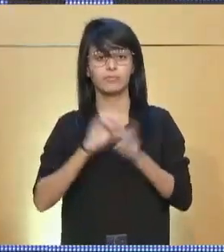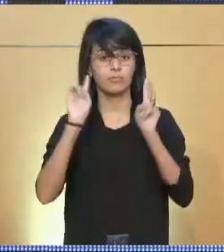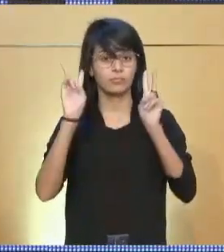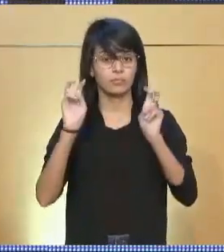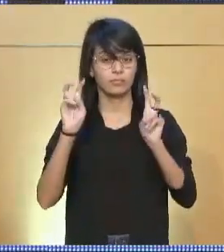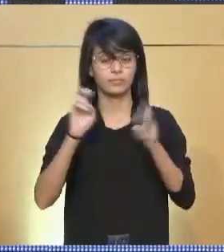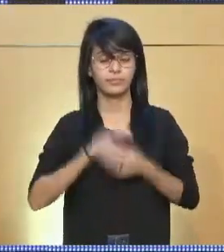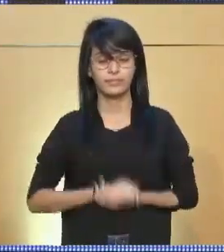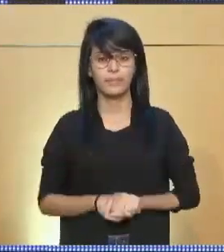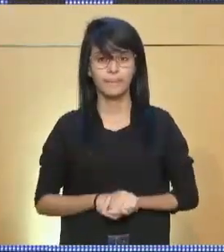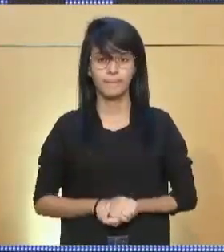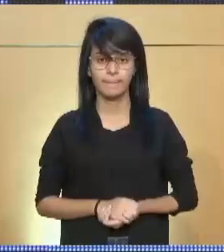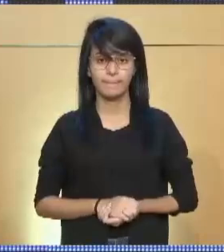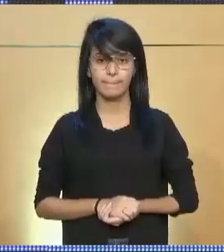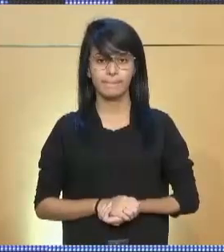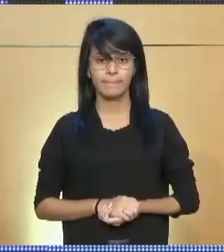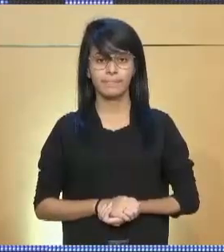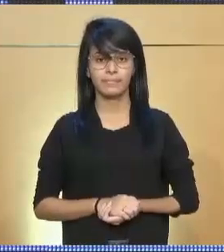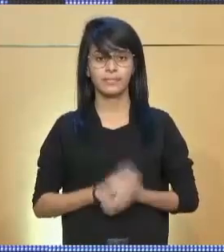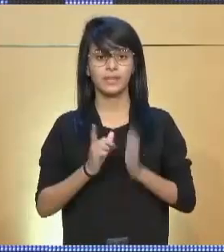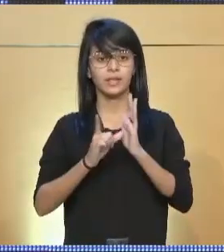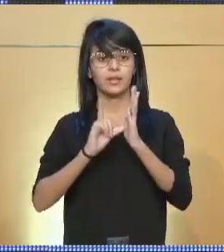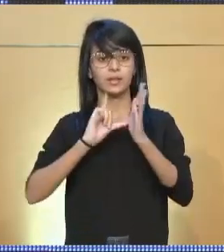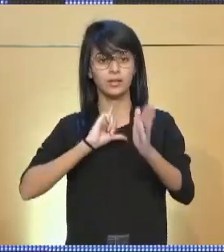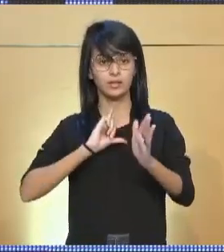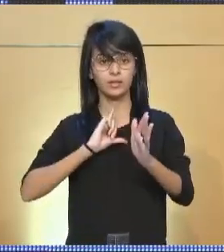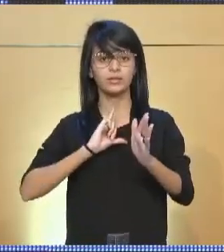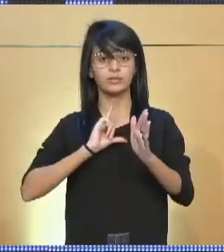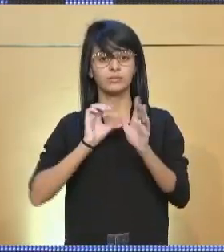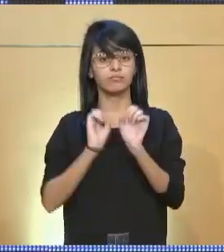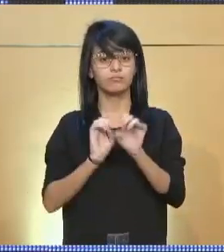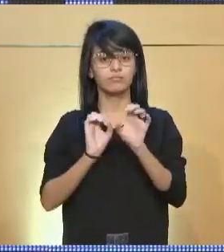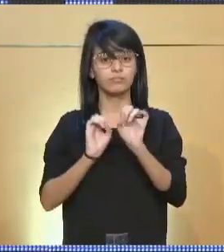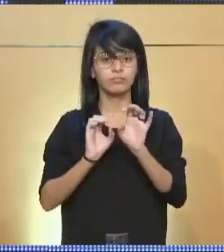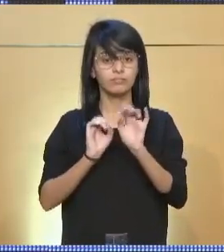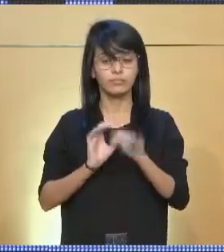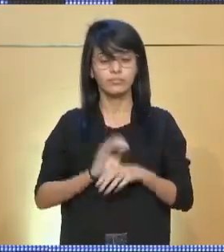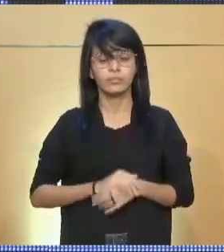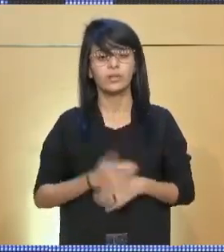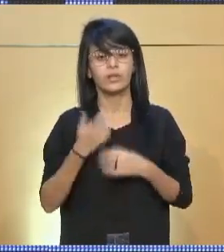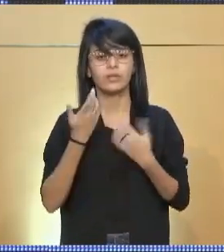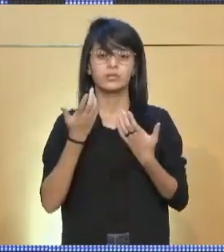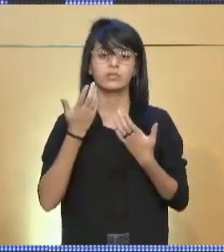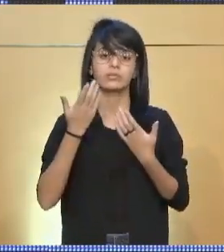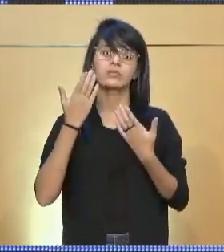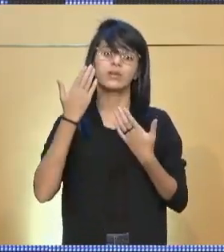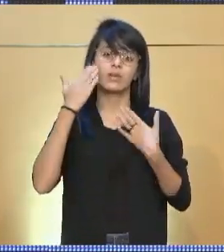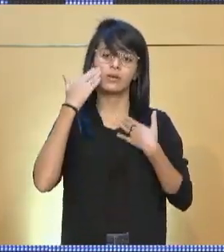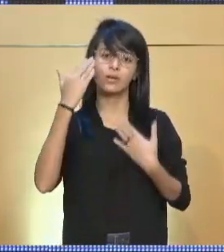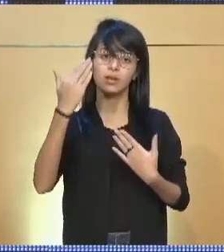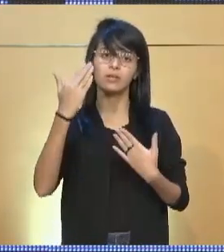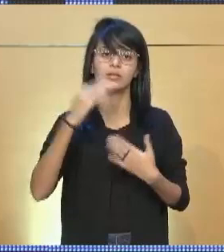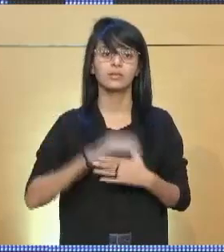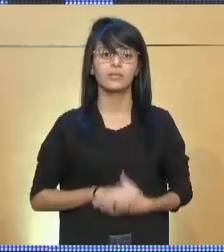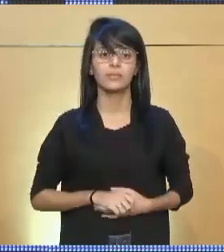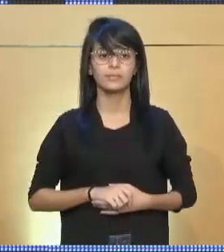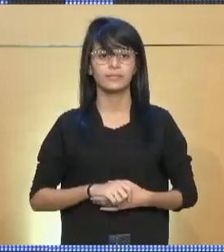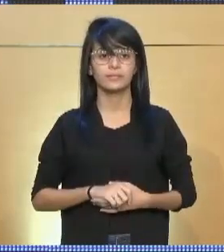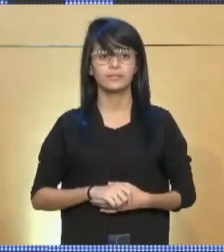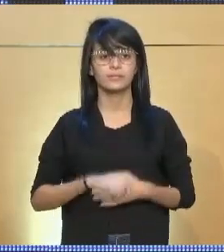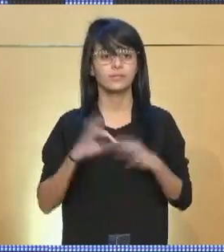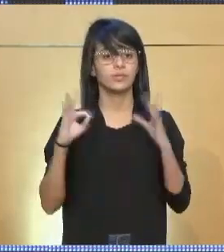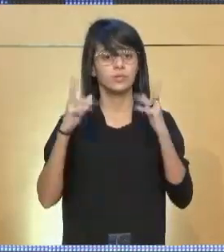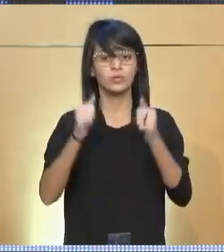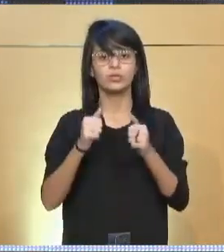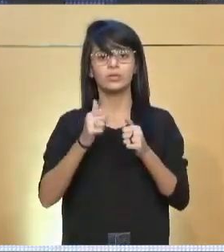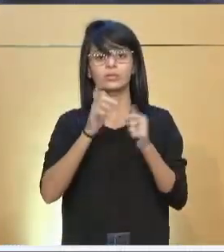temática. Antes de introduzir a lição propriamente dita, eu gostaria de agradecer a todos os